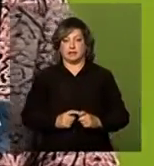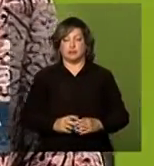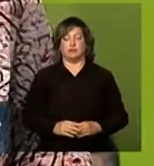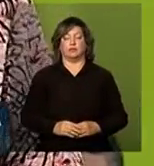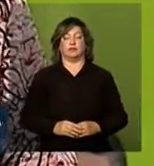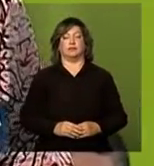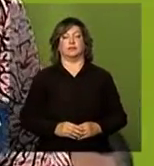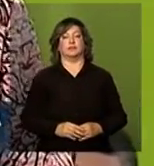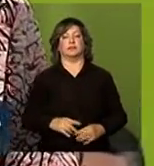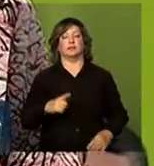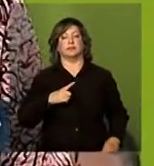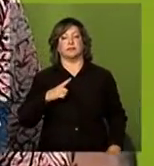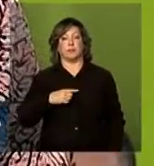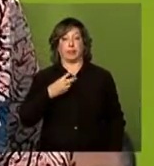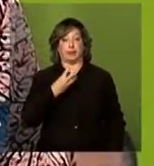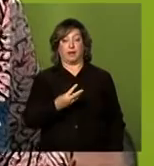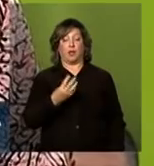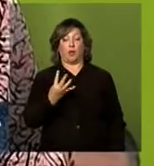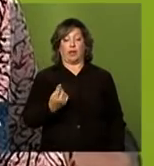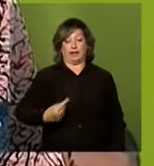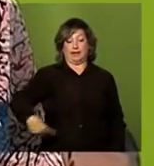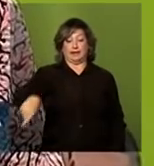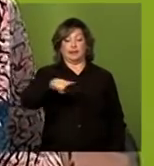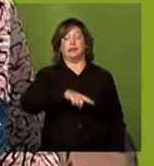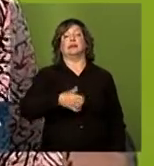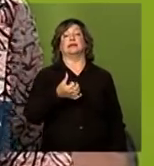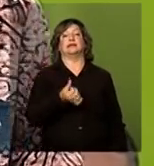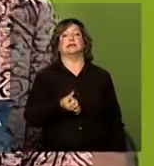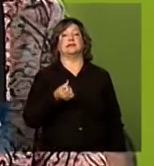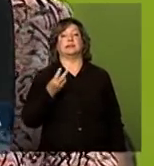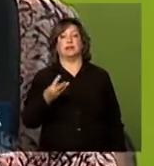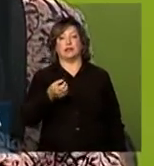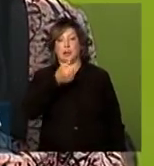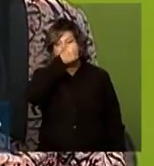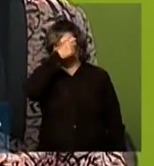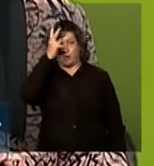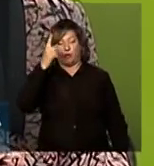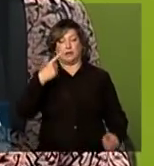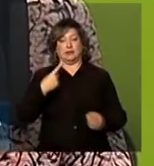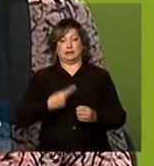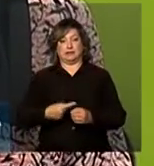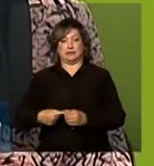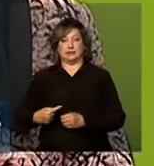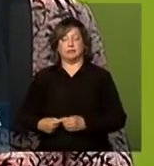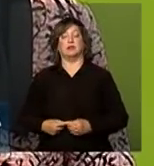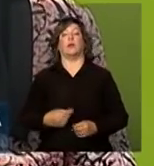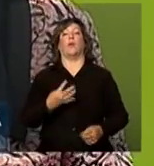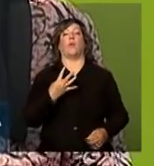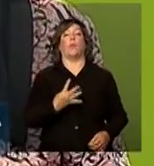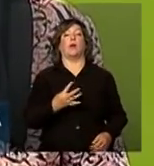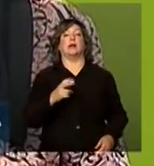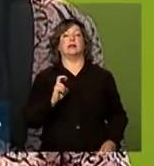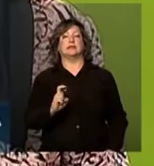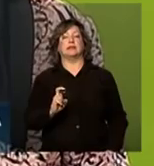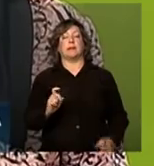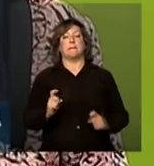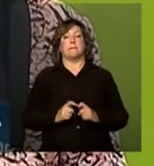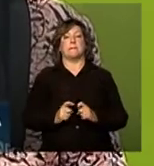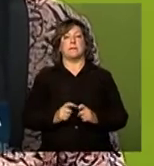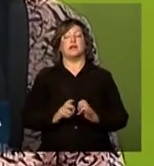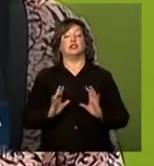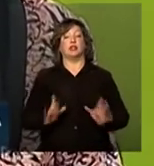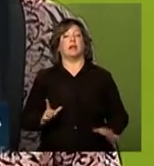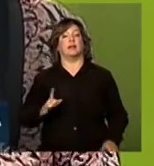em 34 desses 63 municípios 45 médicos já